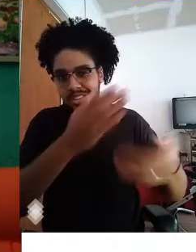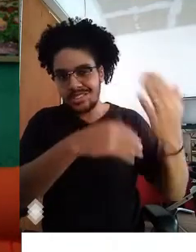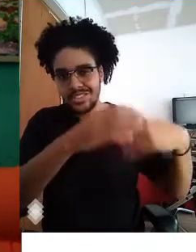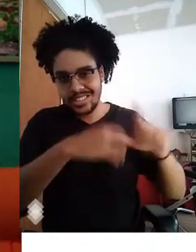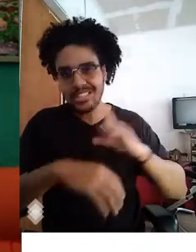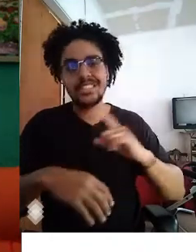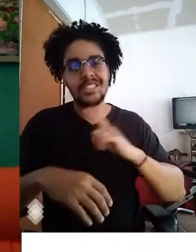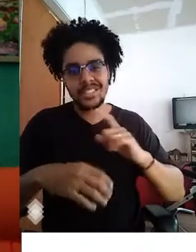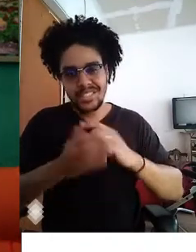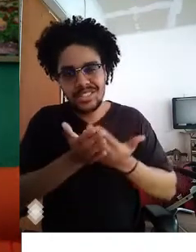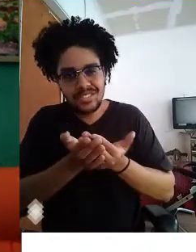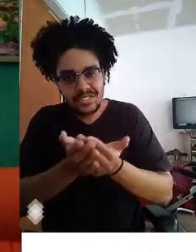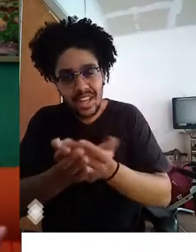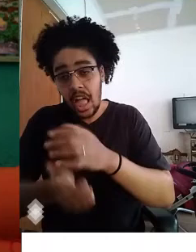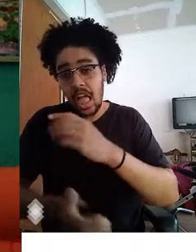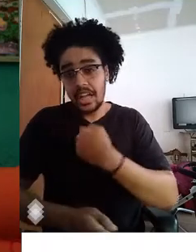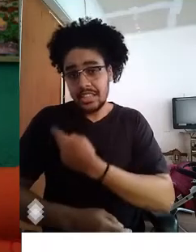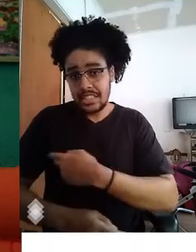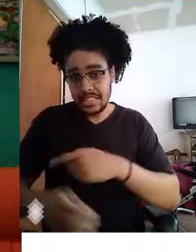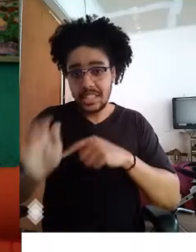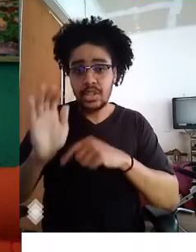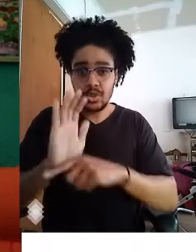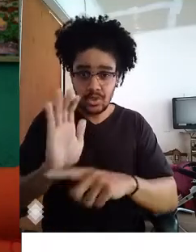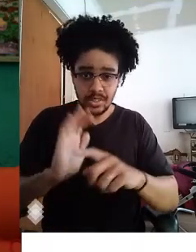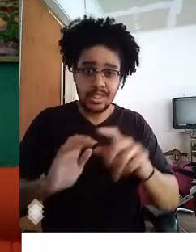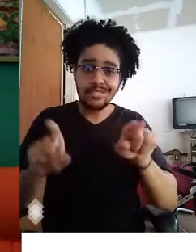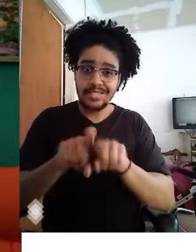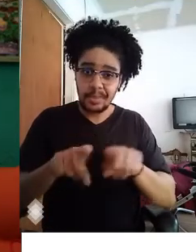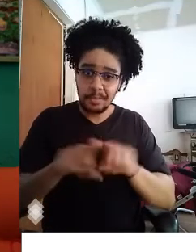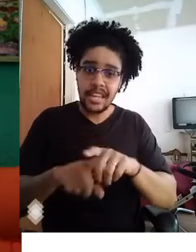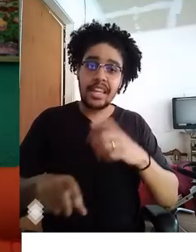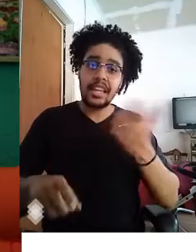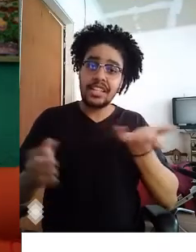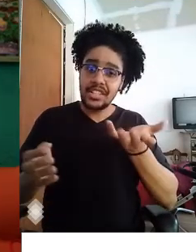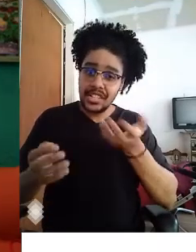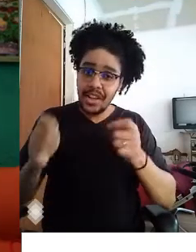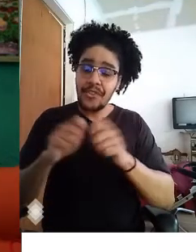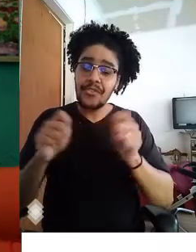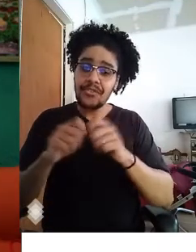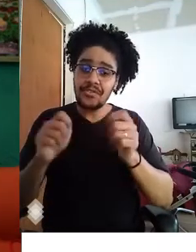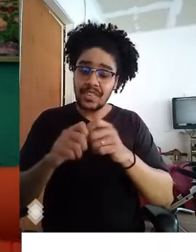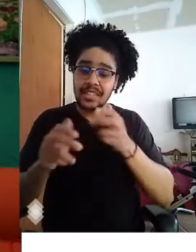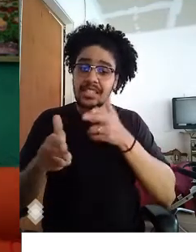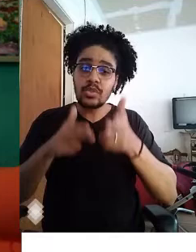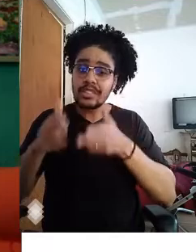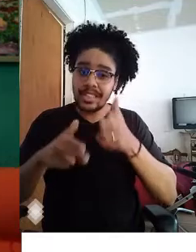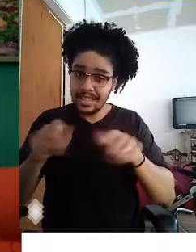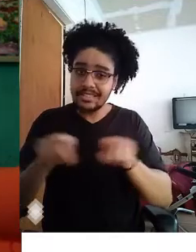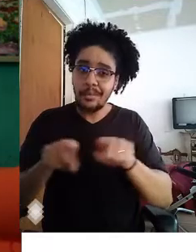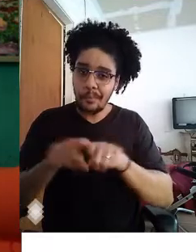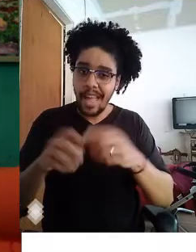ligação terrestre entre a China e a Europa através de um trem de alta velocidade que iria reconfigurar